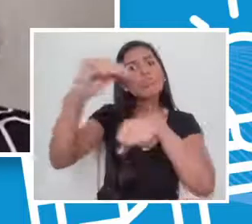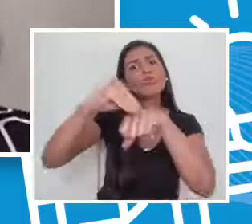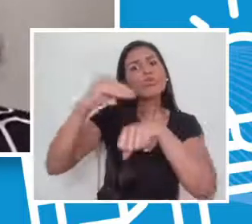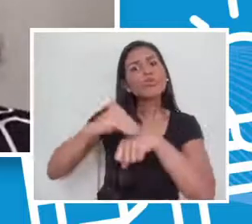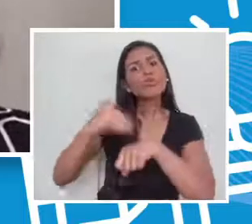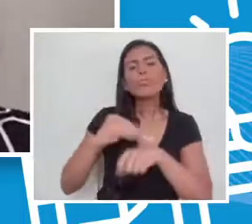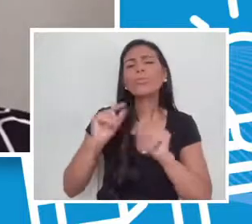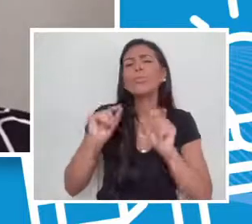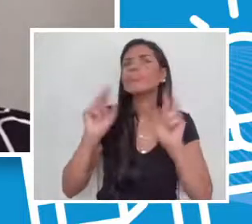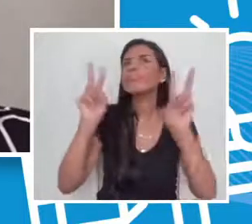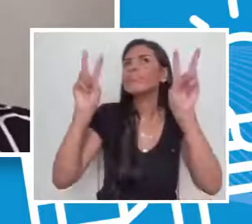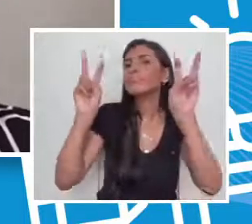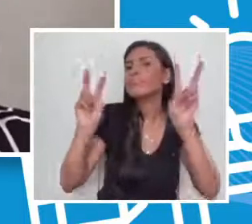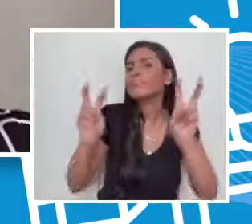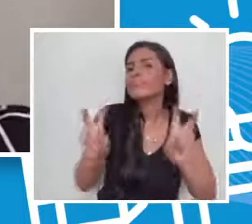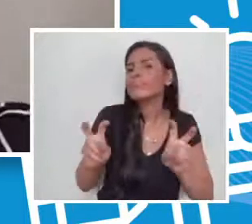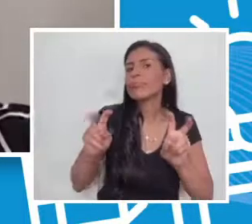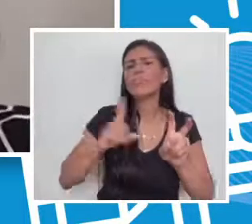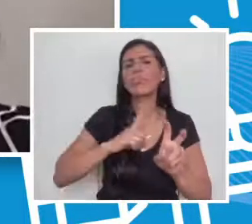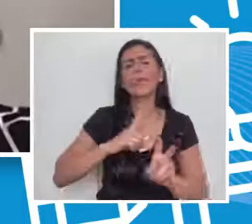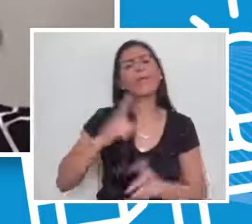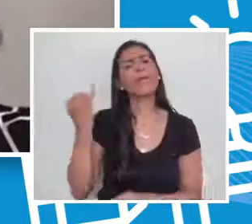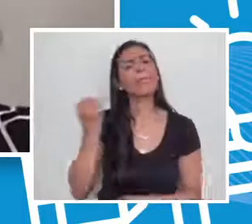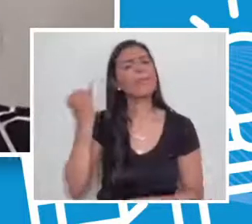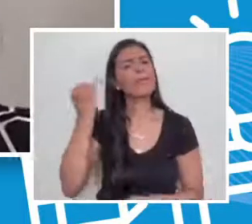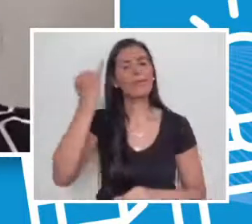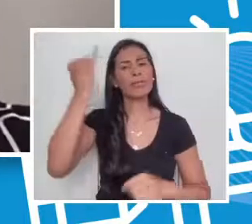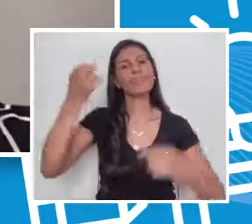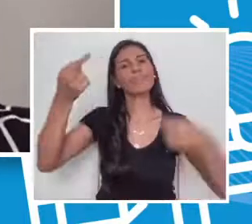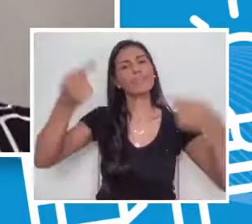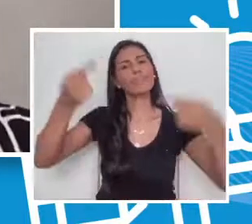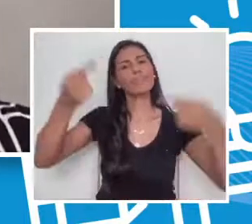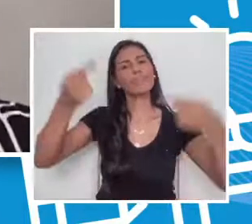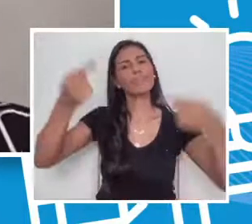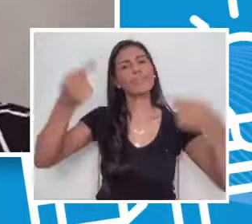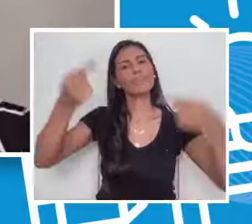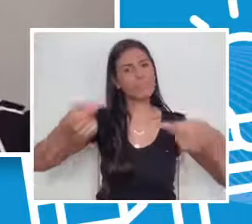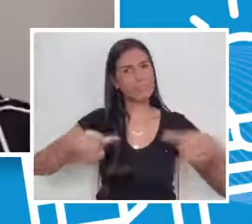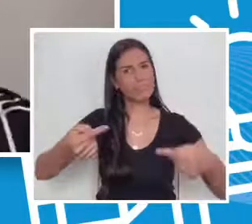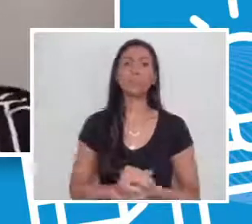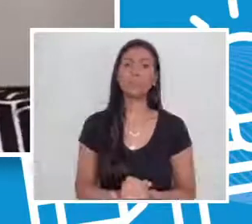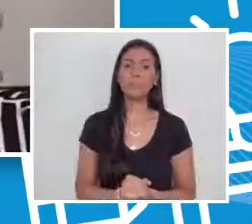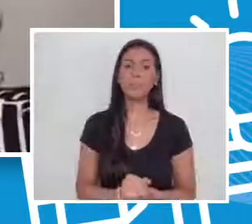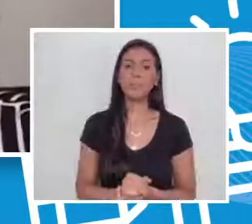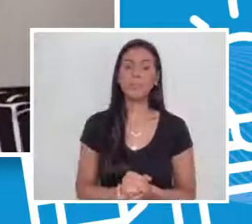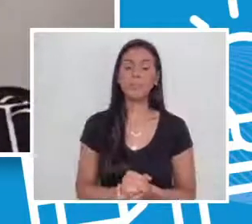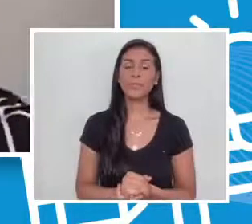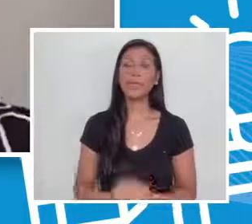são importantes de serem discutidos. Hoje,